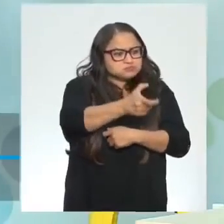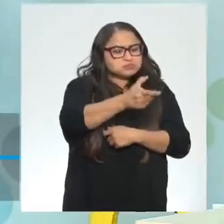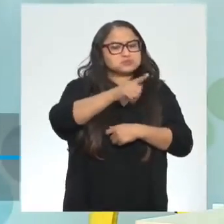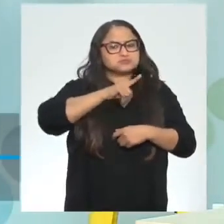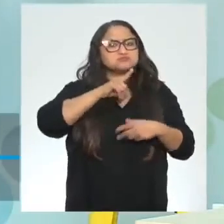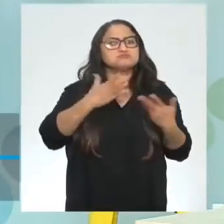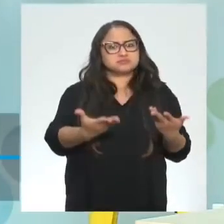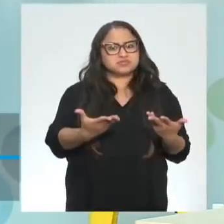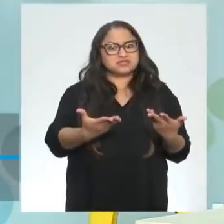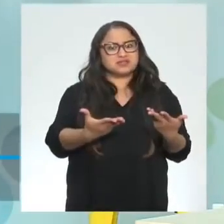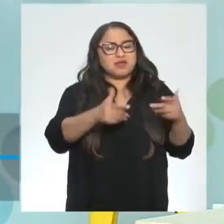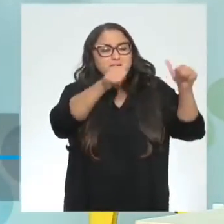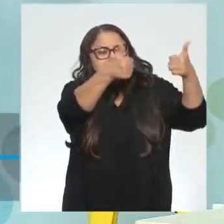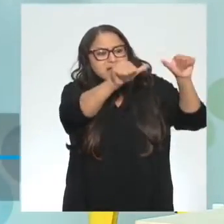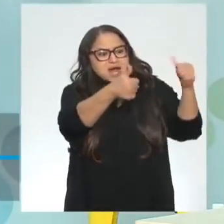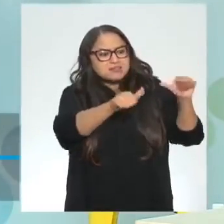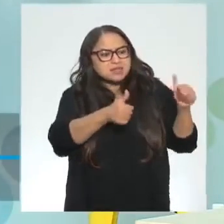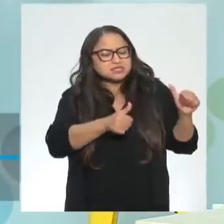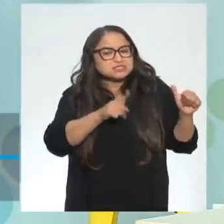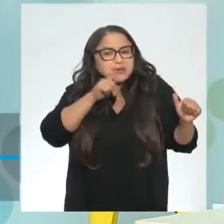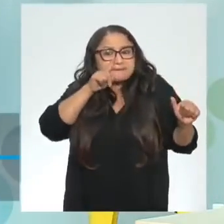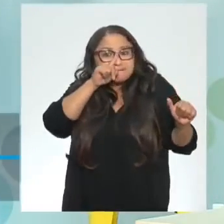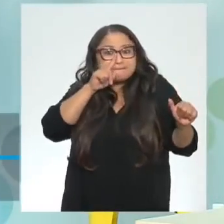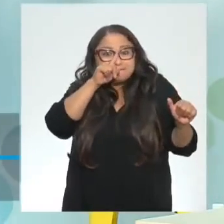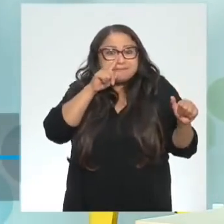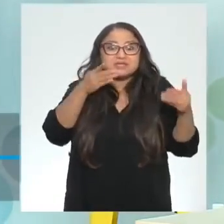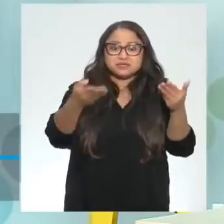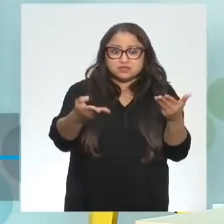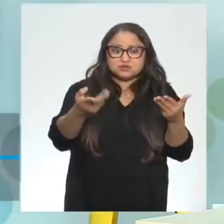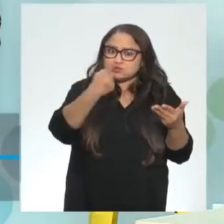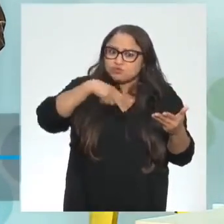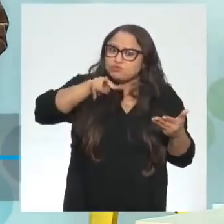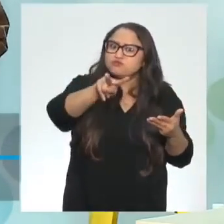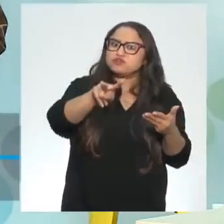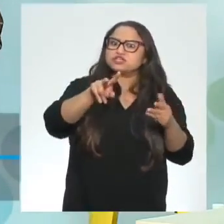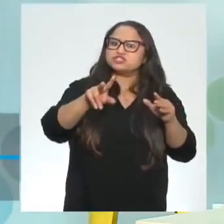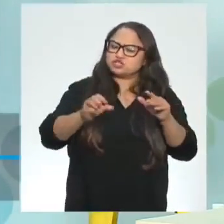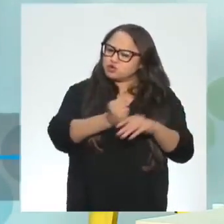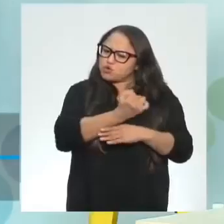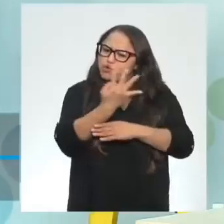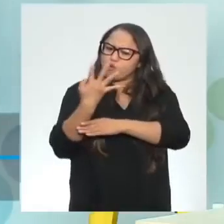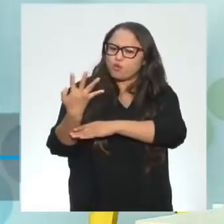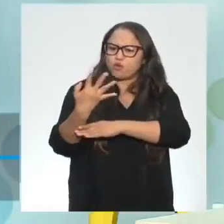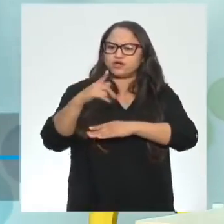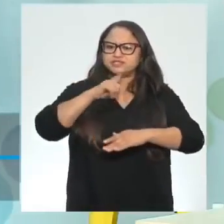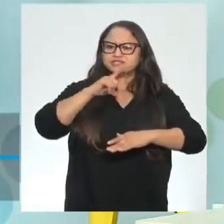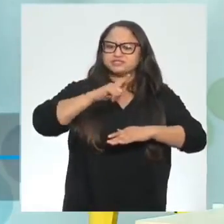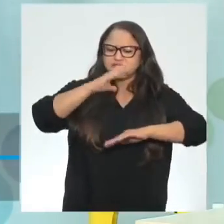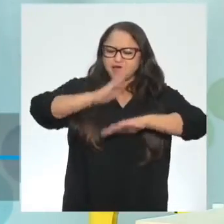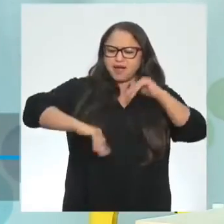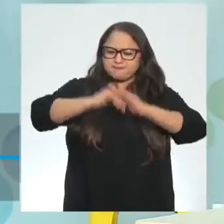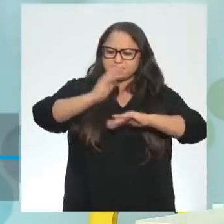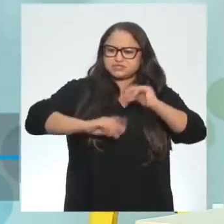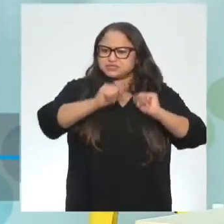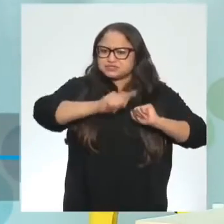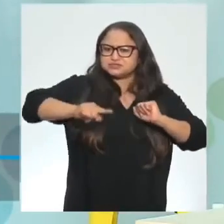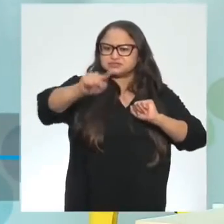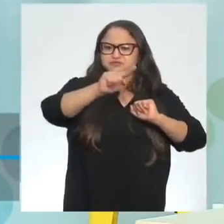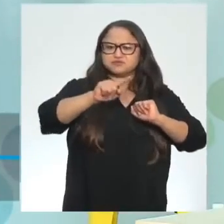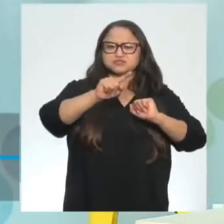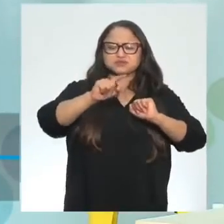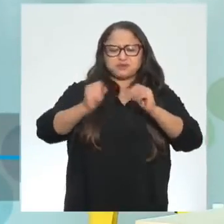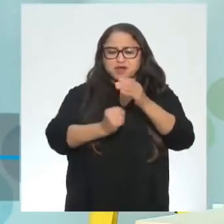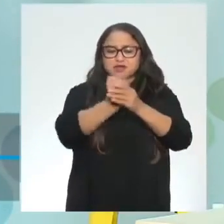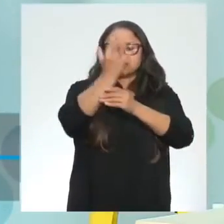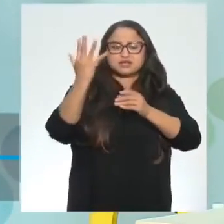e fazer análise de risco. Olha só quantas habilidades a criação